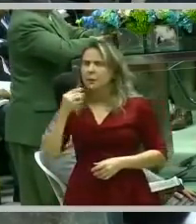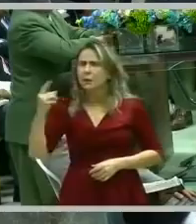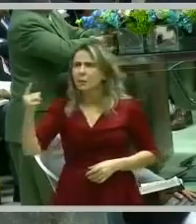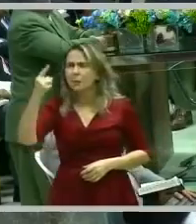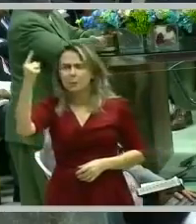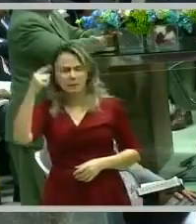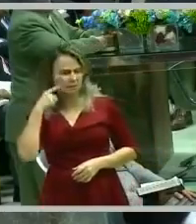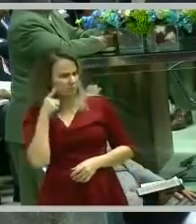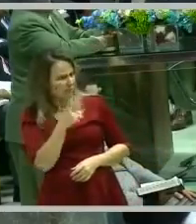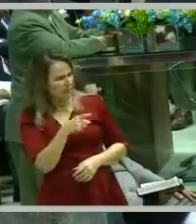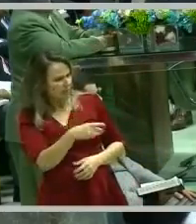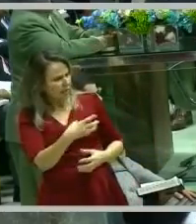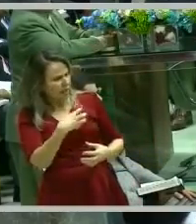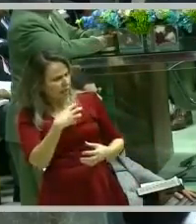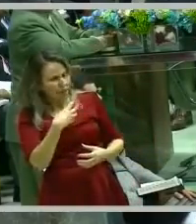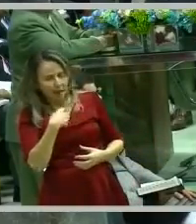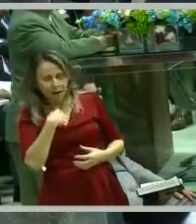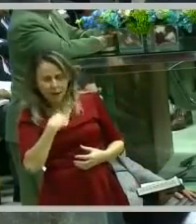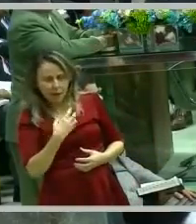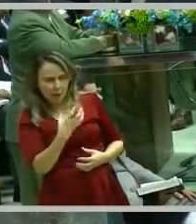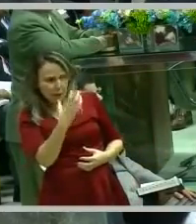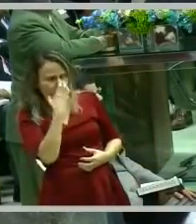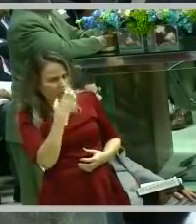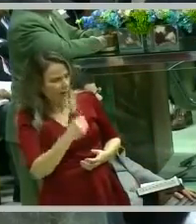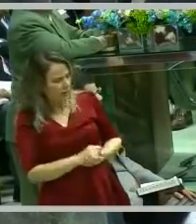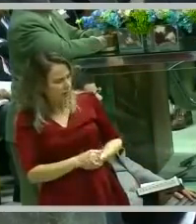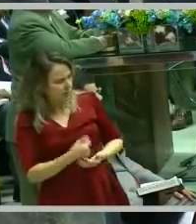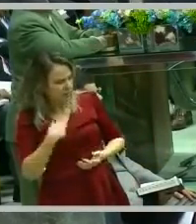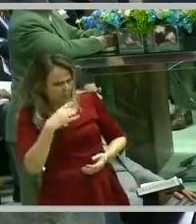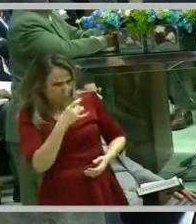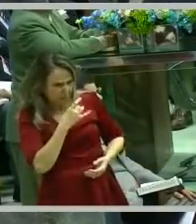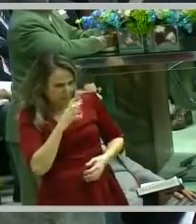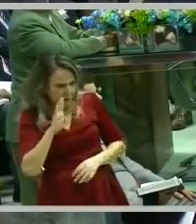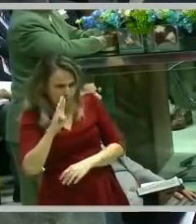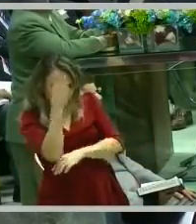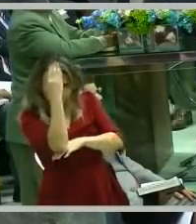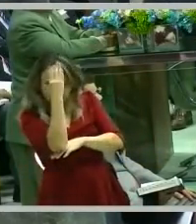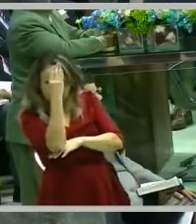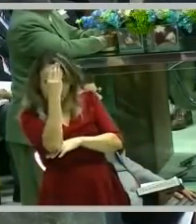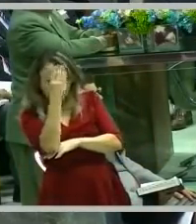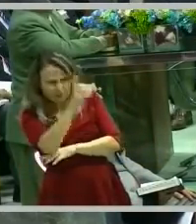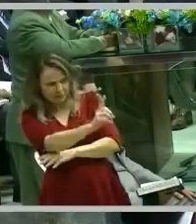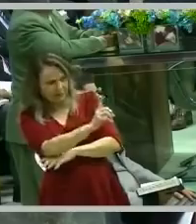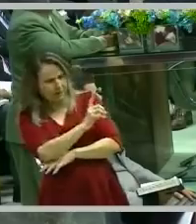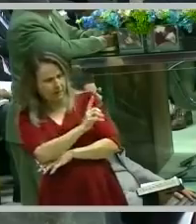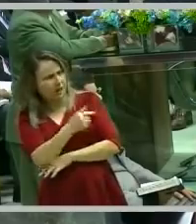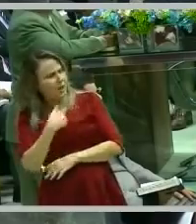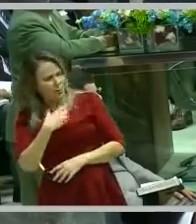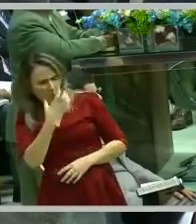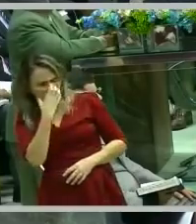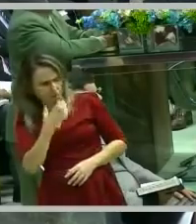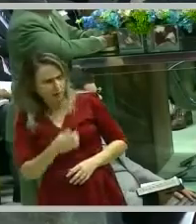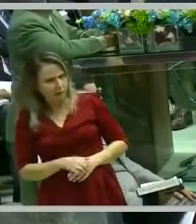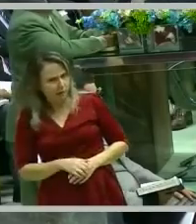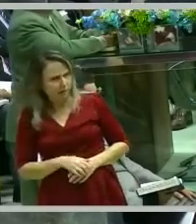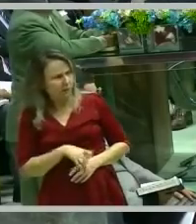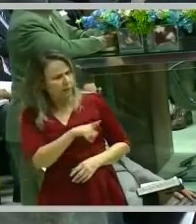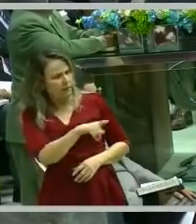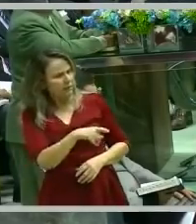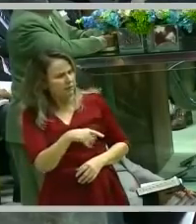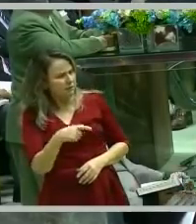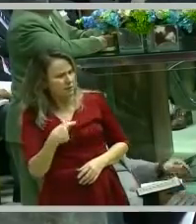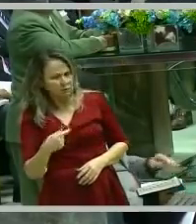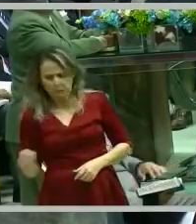sou algum cachorro. Cachorro é quem tem medo de pau, rapaz. Você vem com esse pau na mão para meu lado? Eu sou algum cão, algum cachorro para ter medo